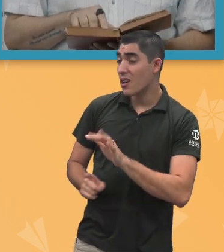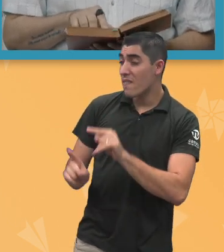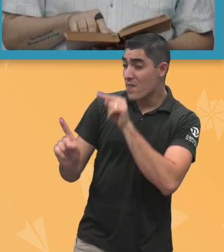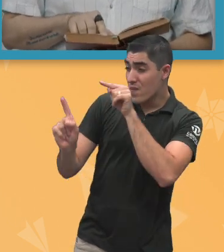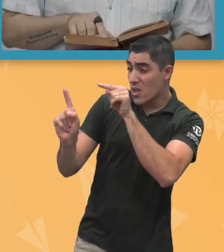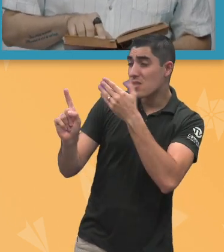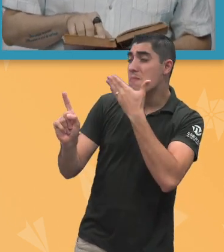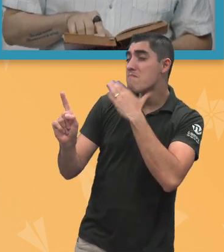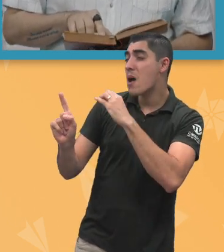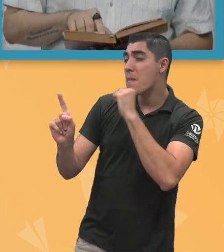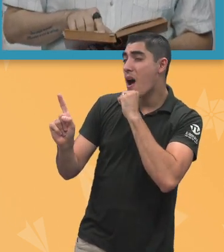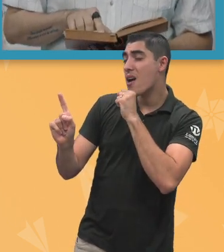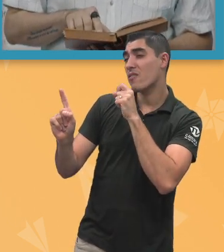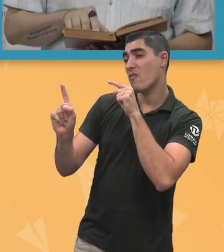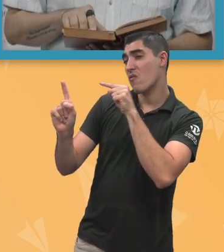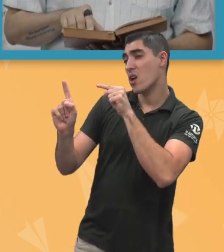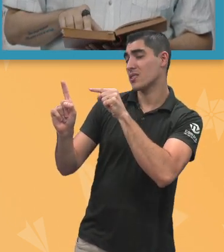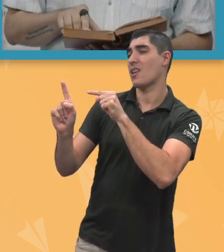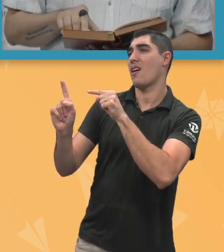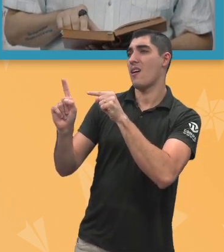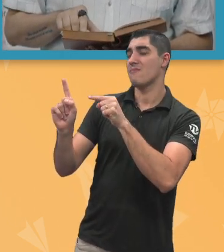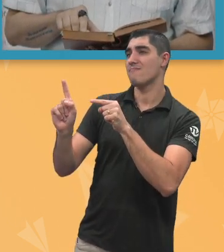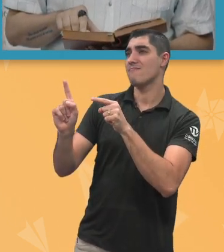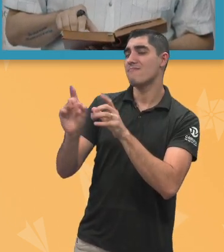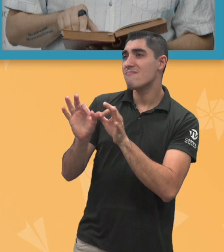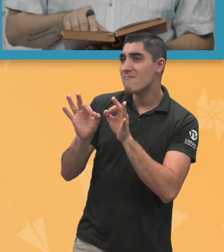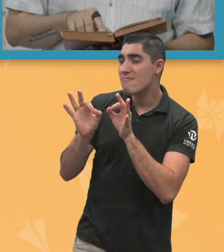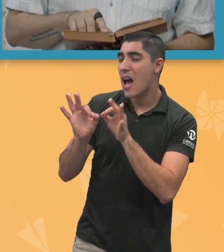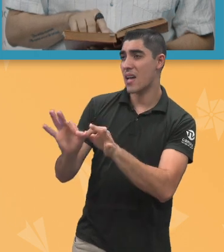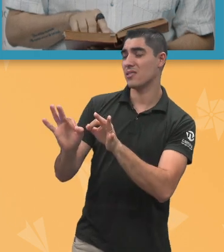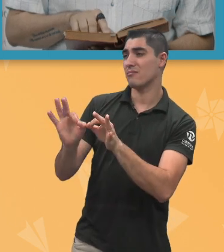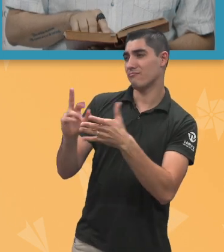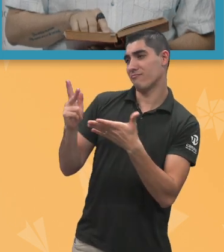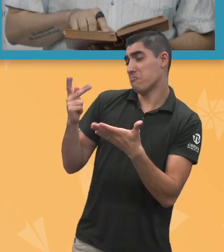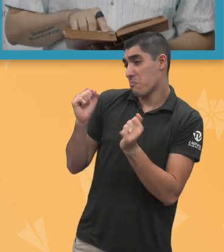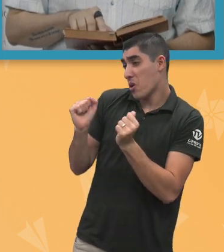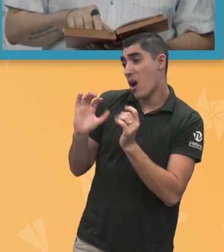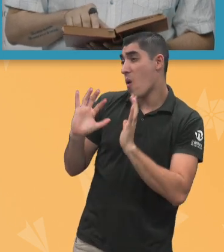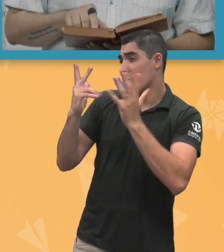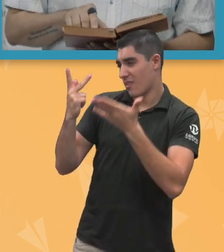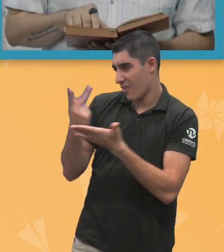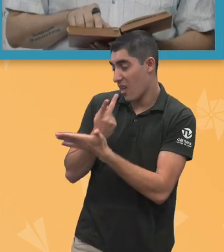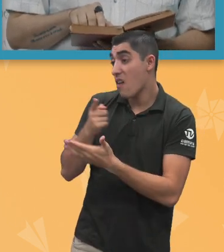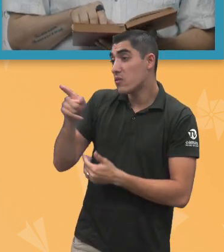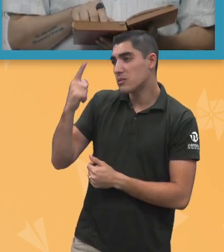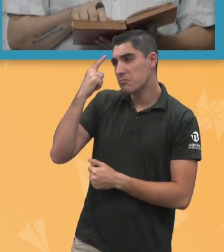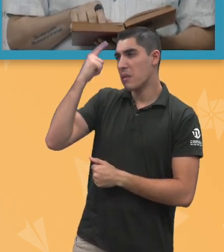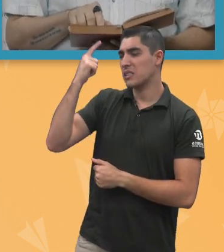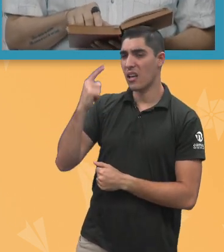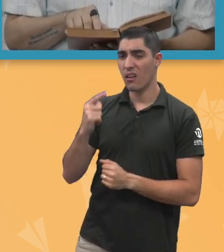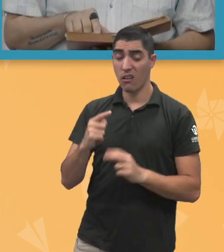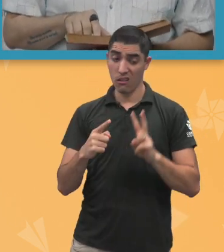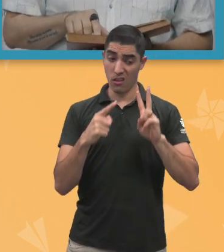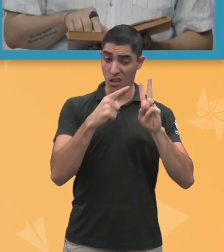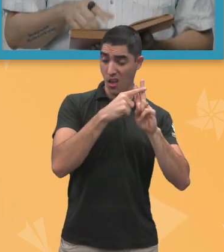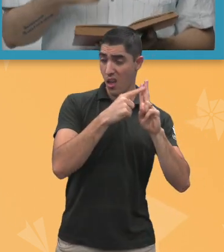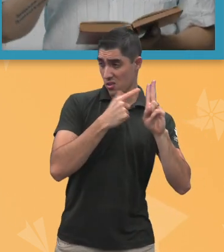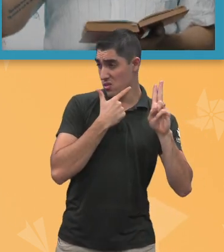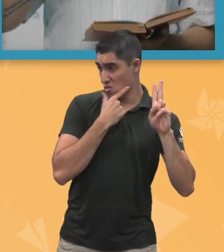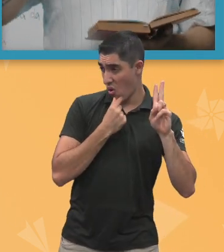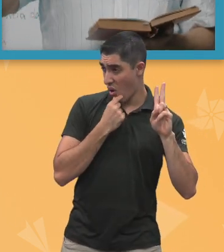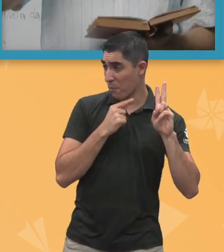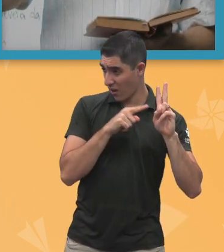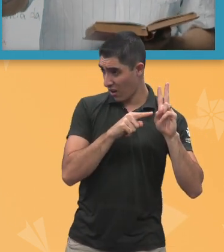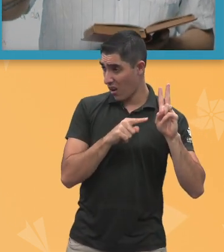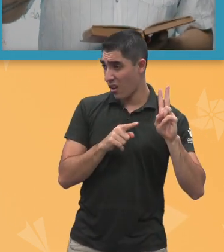o engano. O Senhor poderá então afirmar que eu me entreguei a homem de condição inferior? Ela está